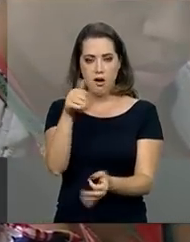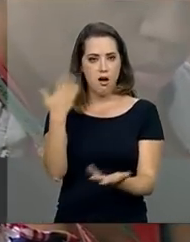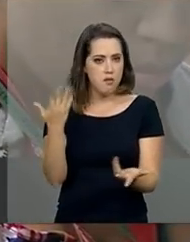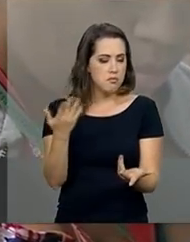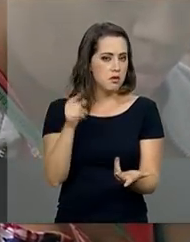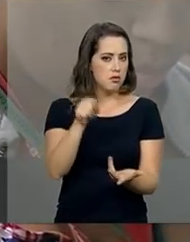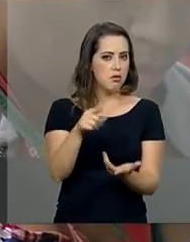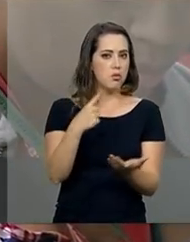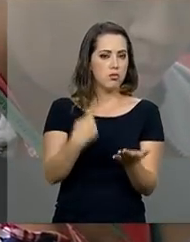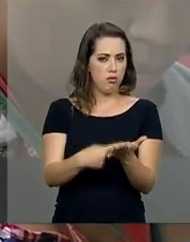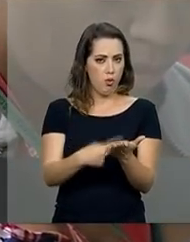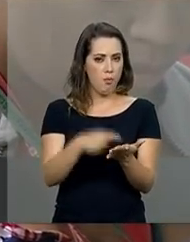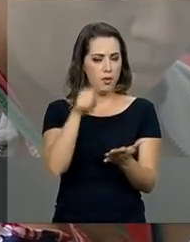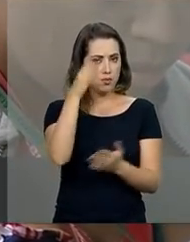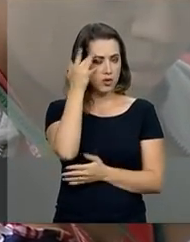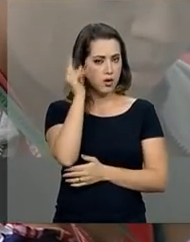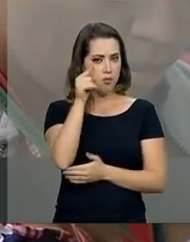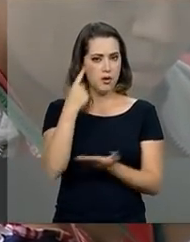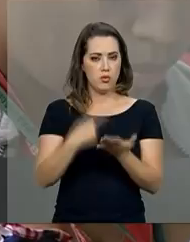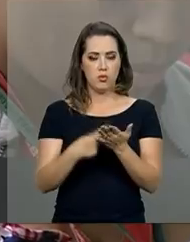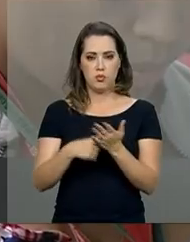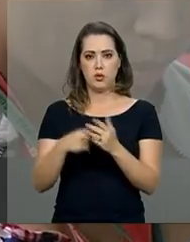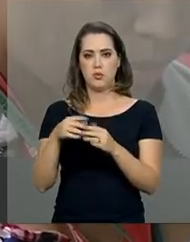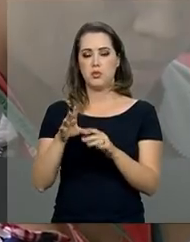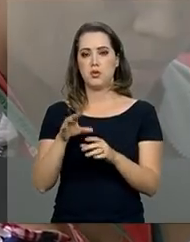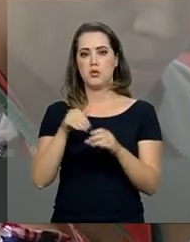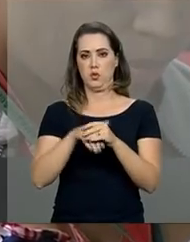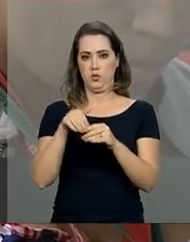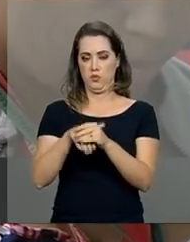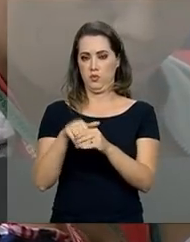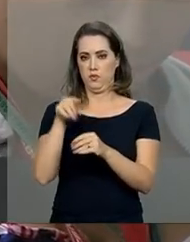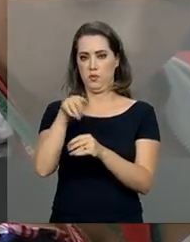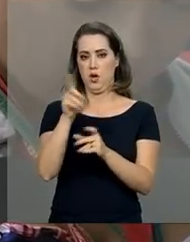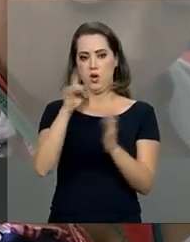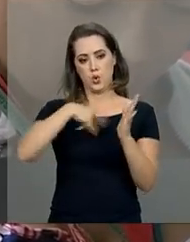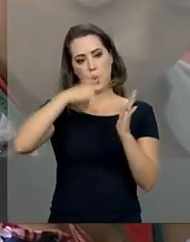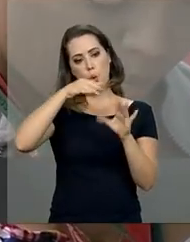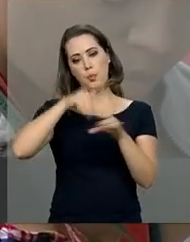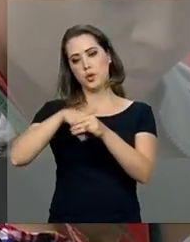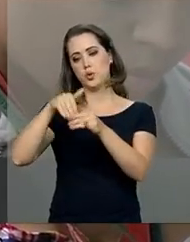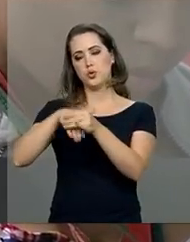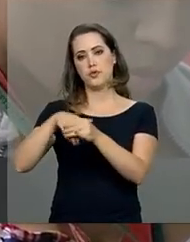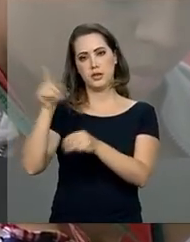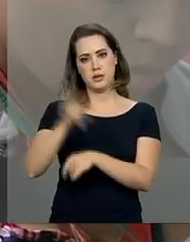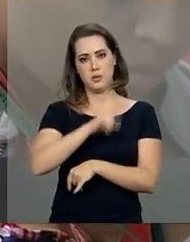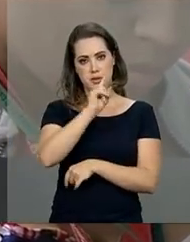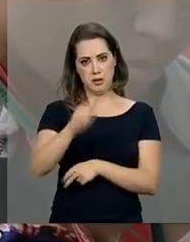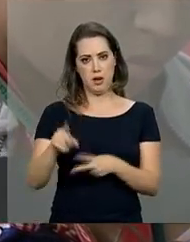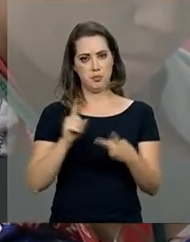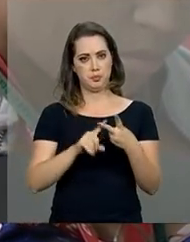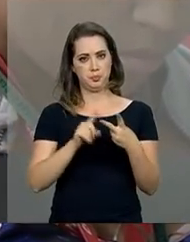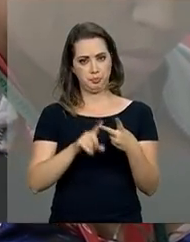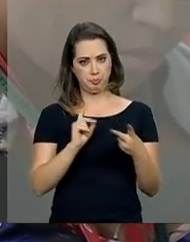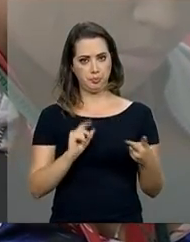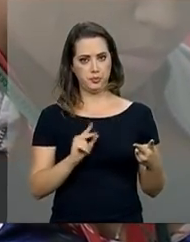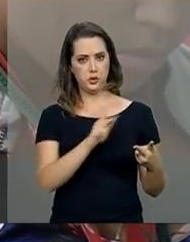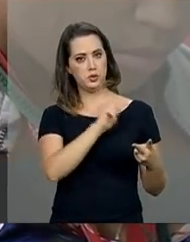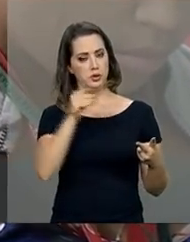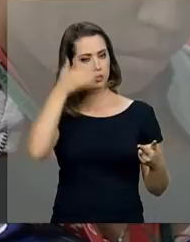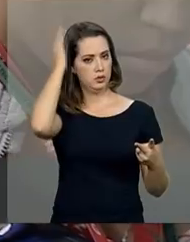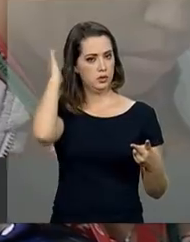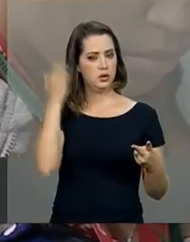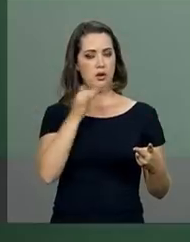essa questão a ação é protocolada pelo psb essa é a primeira questão a segunda presidente michel temer declarou